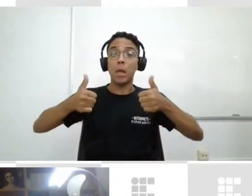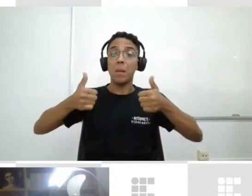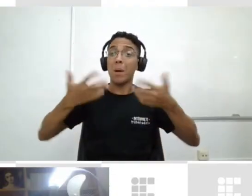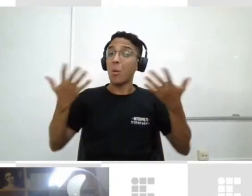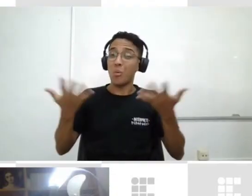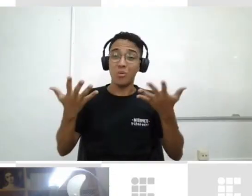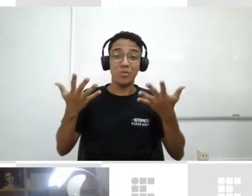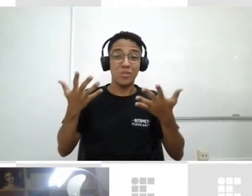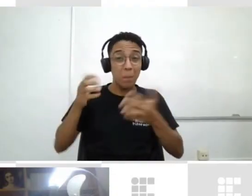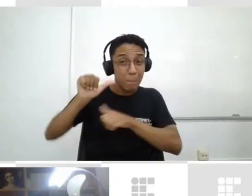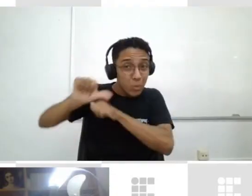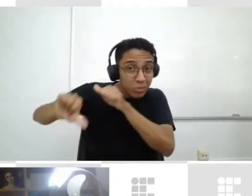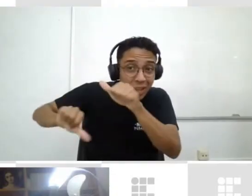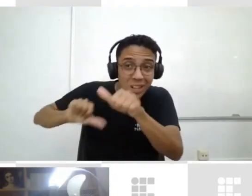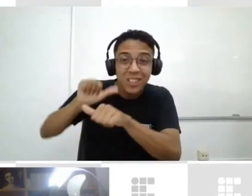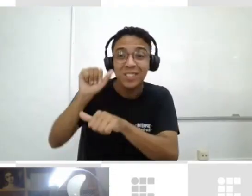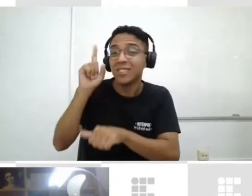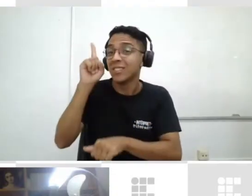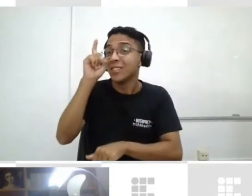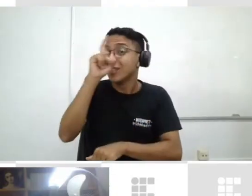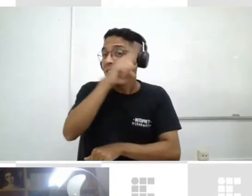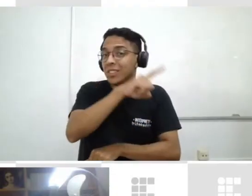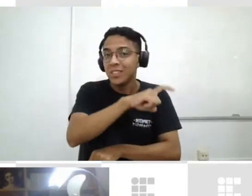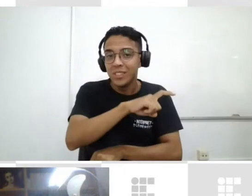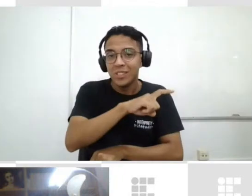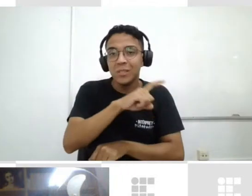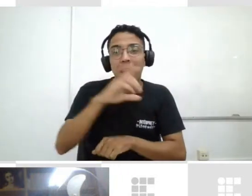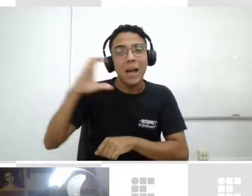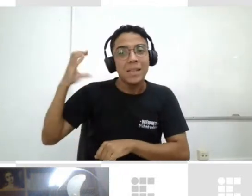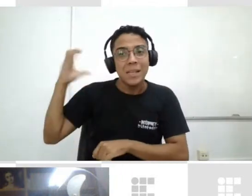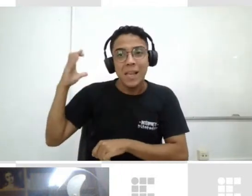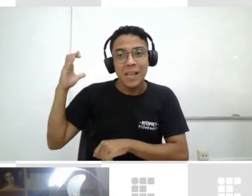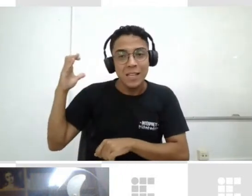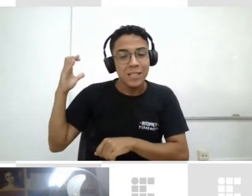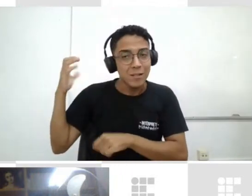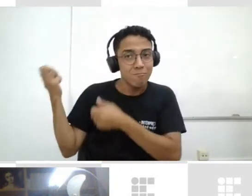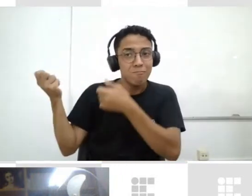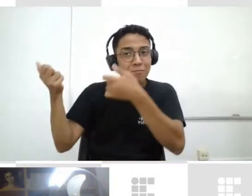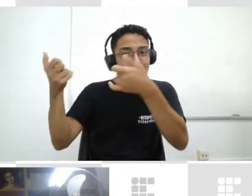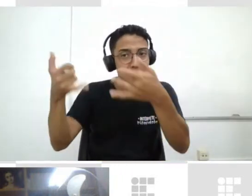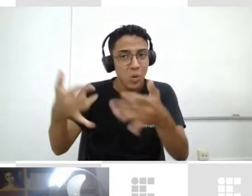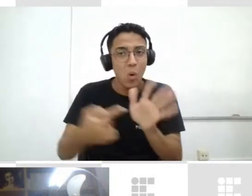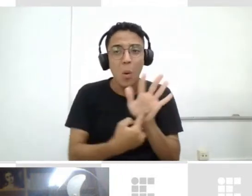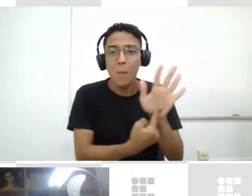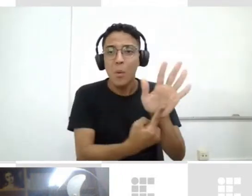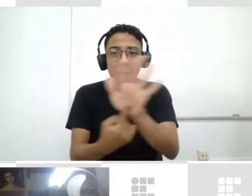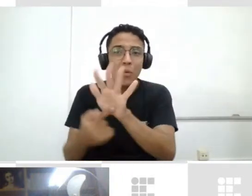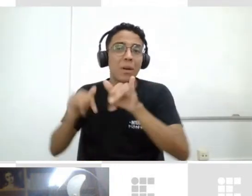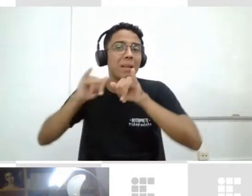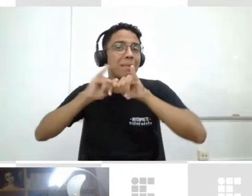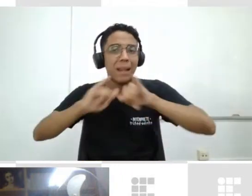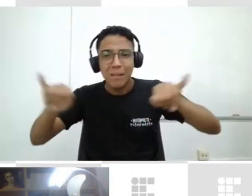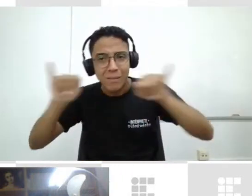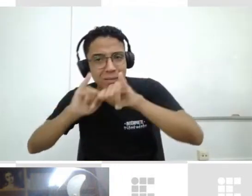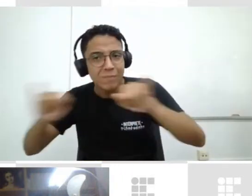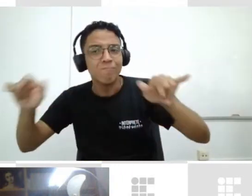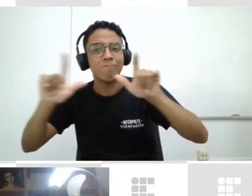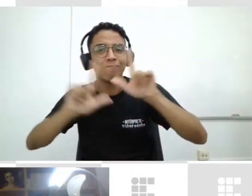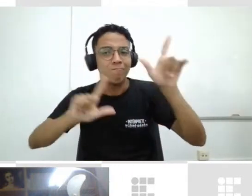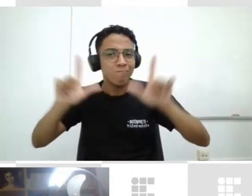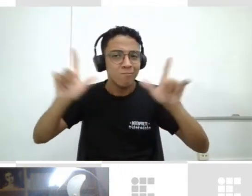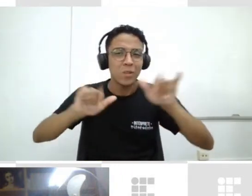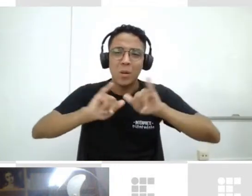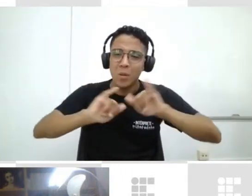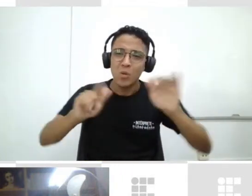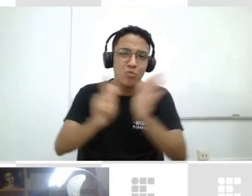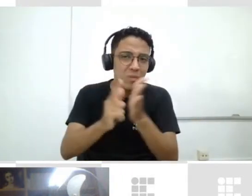de expectativa. Mas é aquela que a ciência está nos mostrando, e não só a ciência, o senso comum, o noticiário, assim por diante. Você começa a pegar todos os